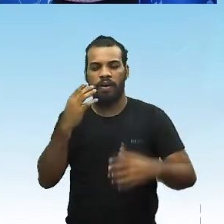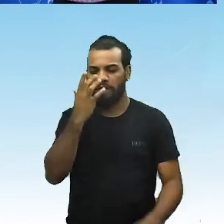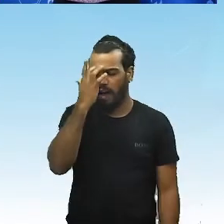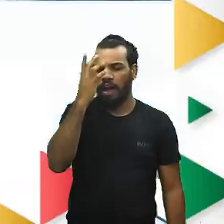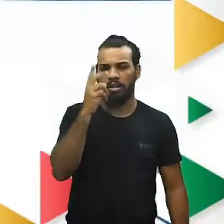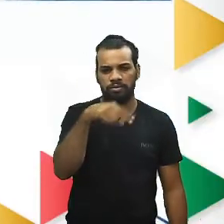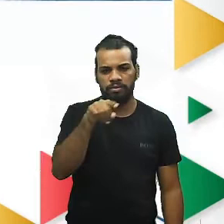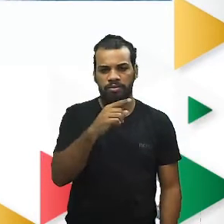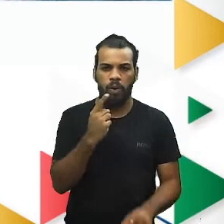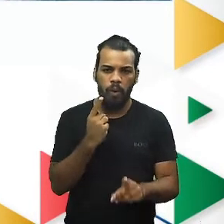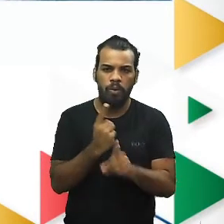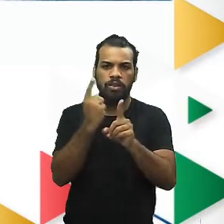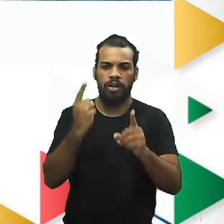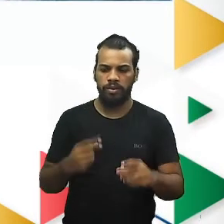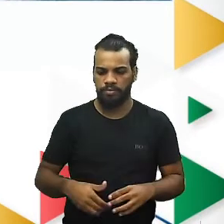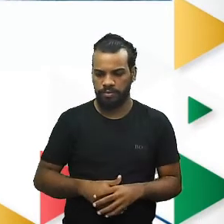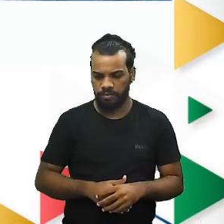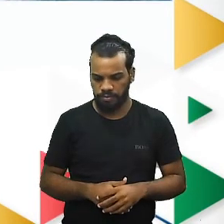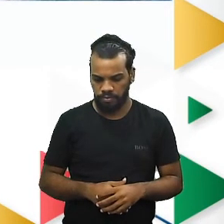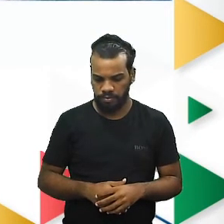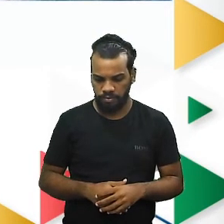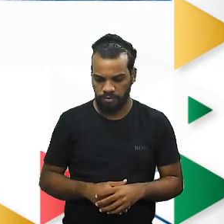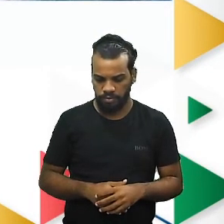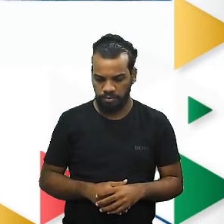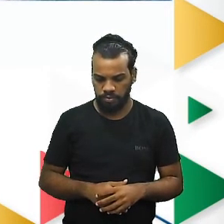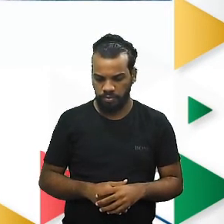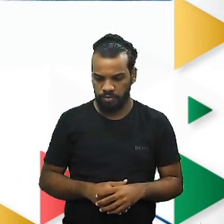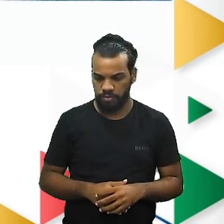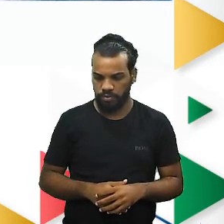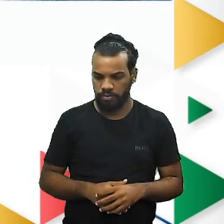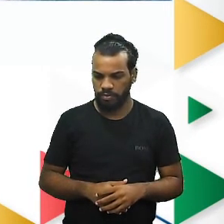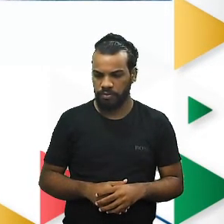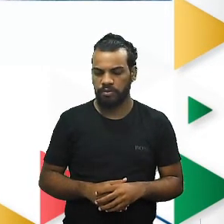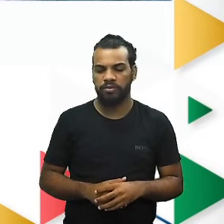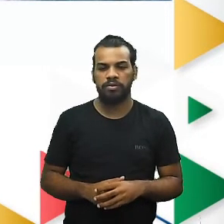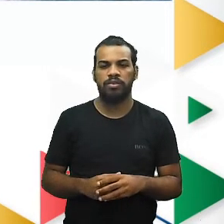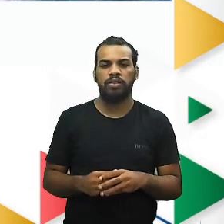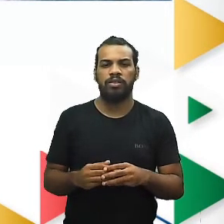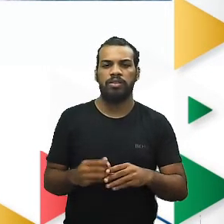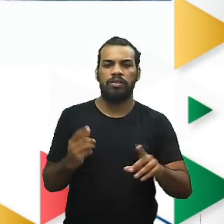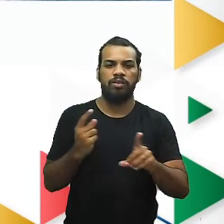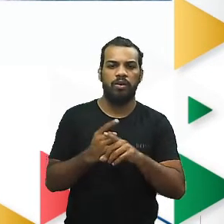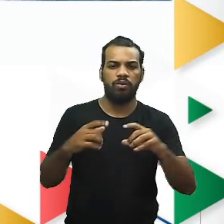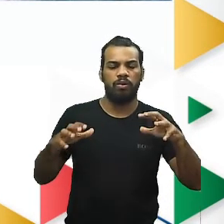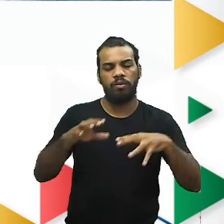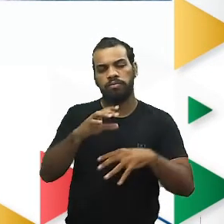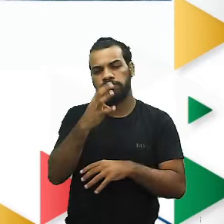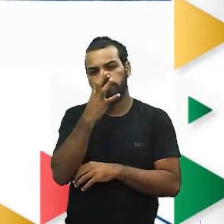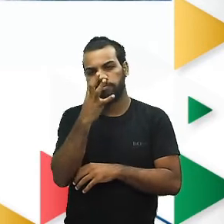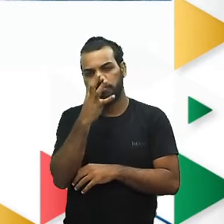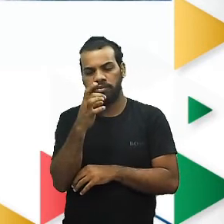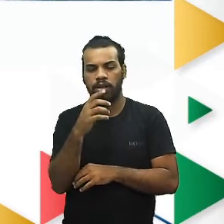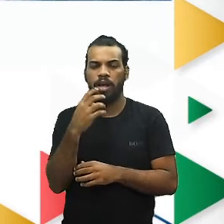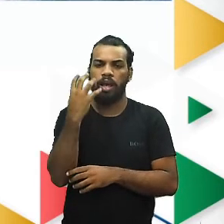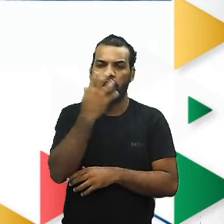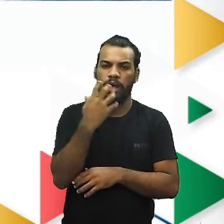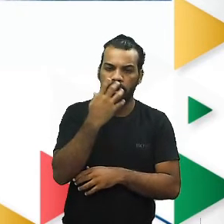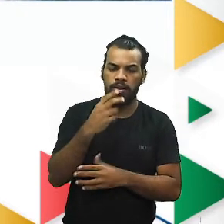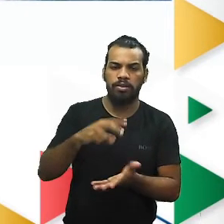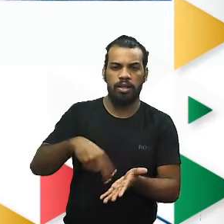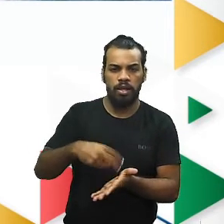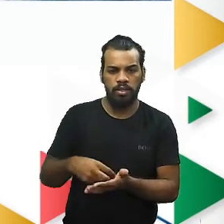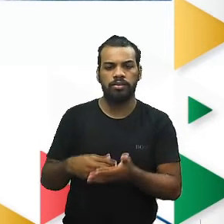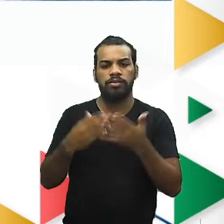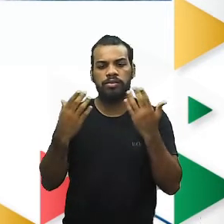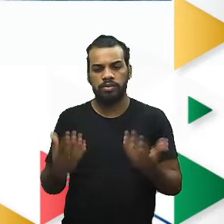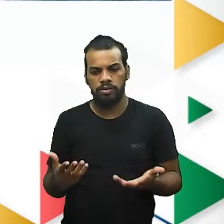vocês encontrarem, né, a cena Cantando na Chuva. Se vocês escutarem, vocês vão ver que ele canta e dança, sapateia, e dizem que